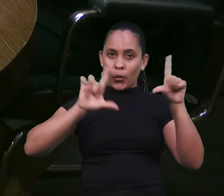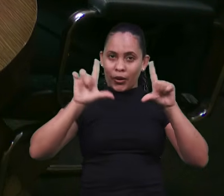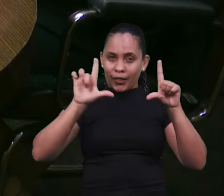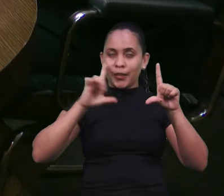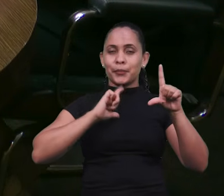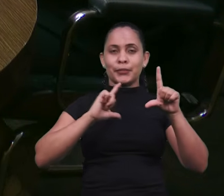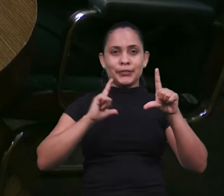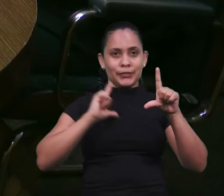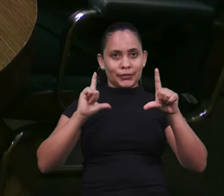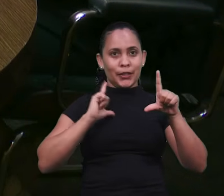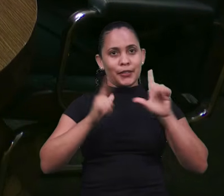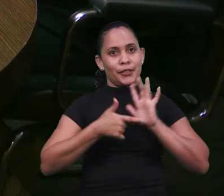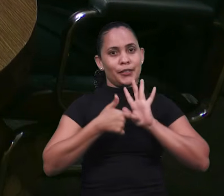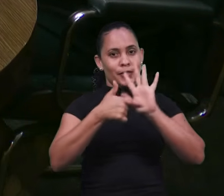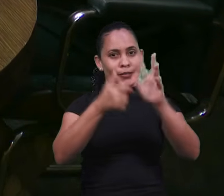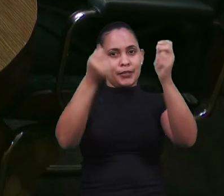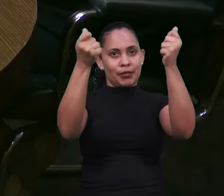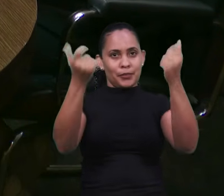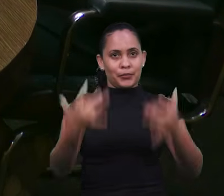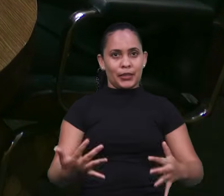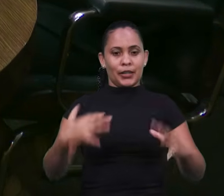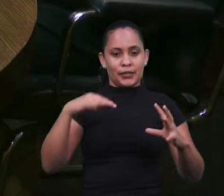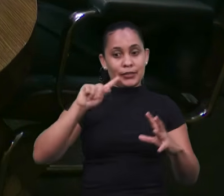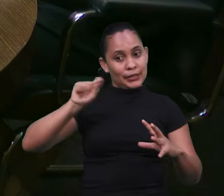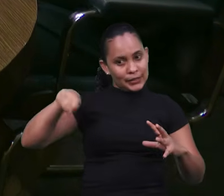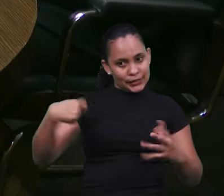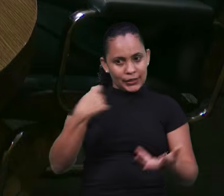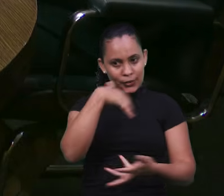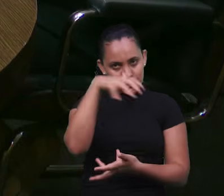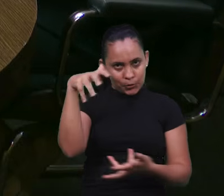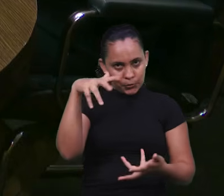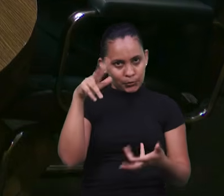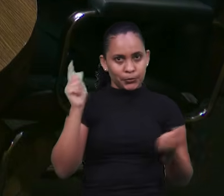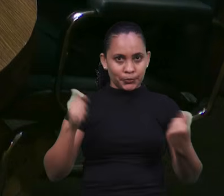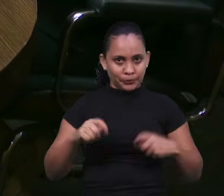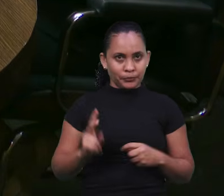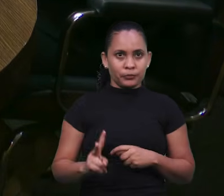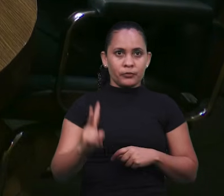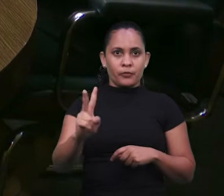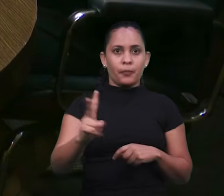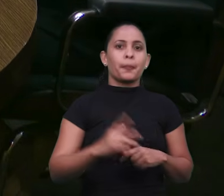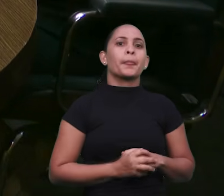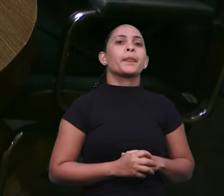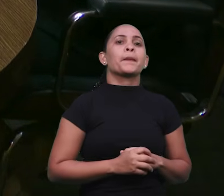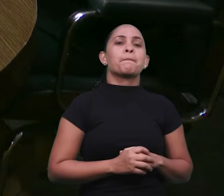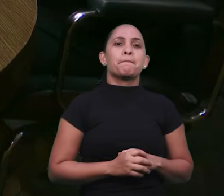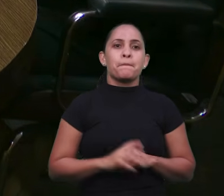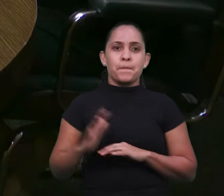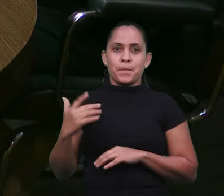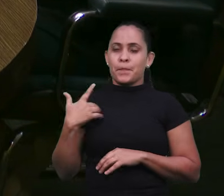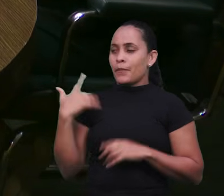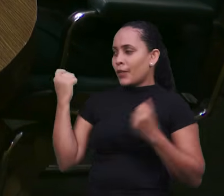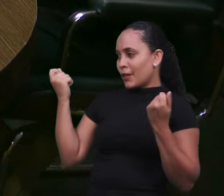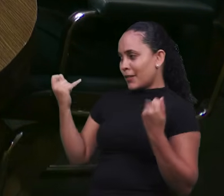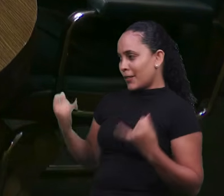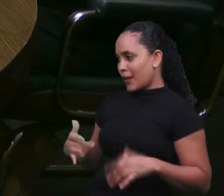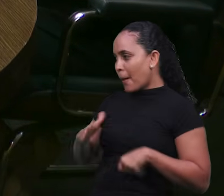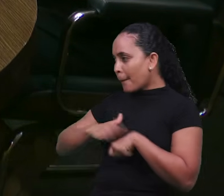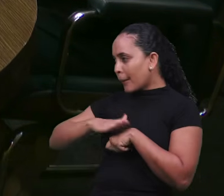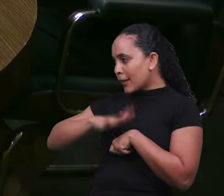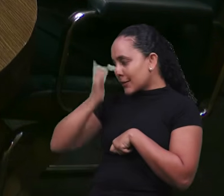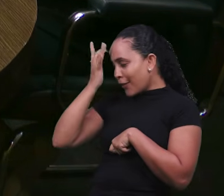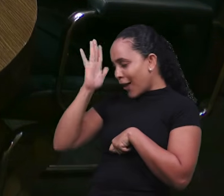para explicar vai sobre falar sobre esse sinal de mundo. Dá. E aí, pode dar continuidade. E aí a então. terceira parte, que aí eu vou explicar, que é mais